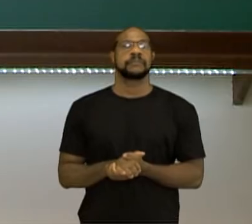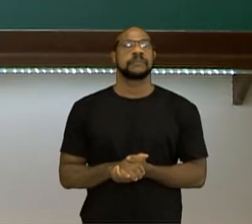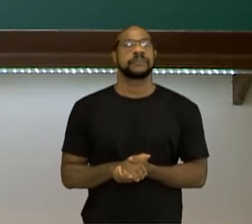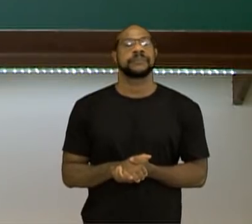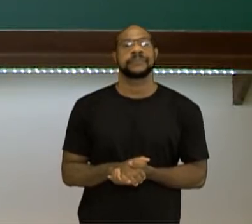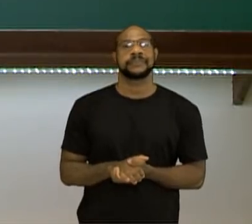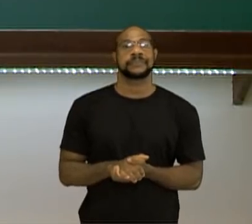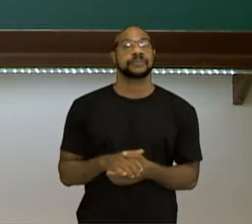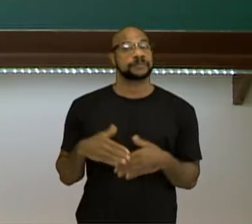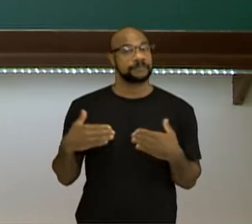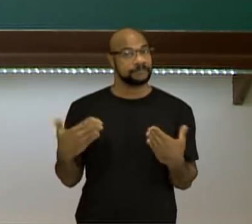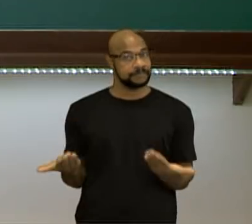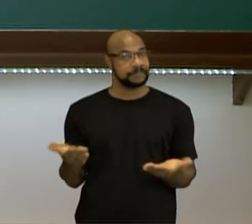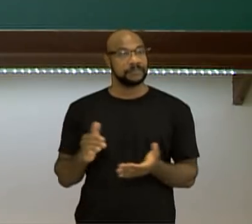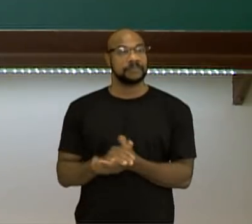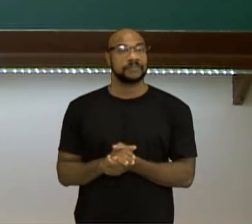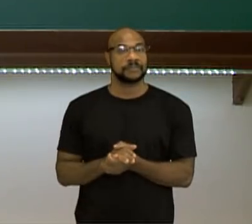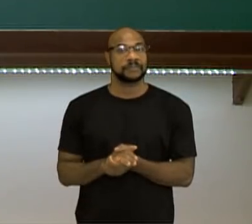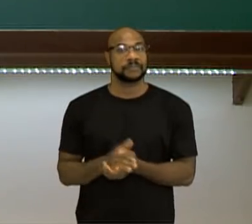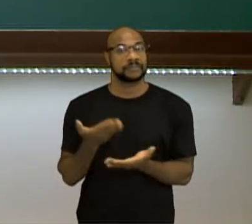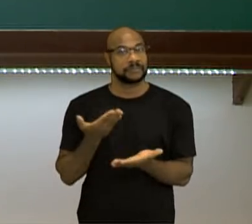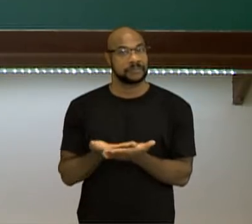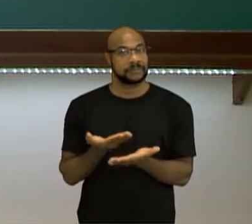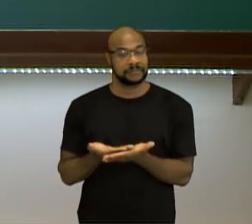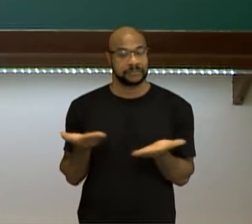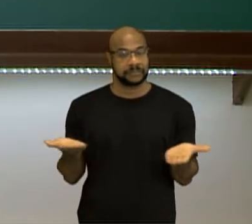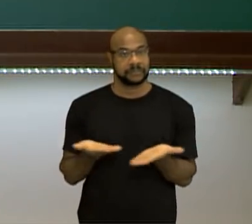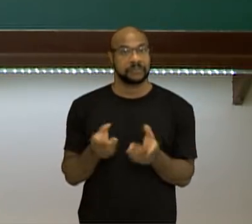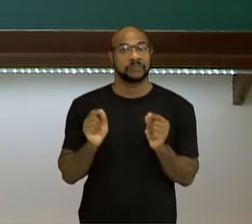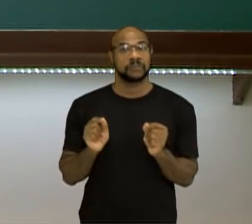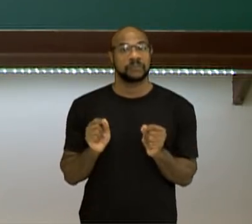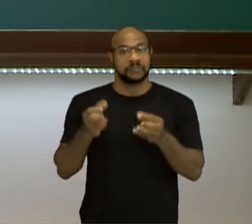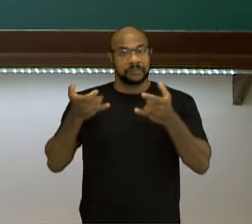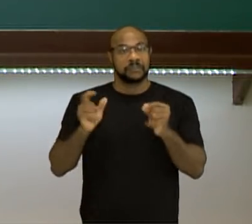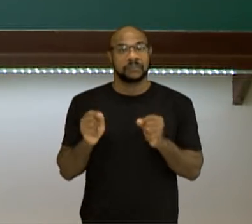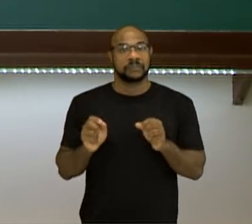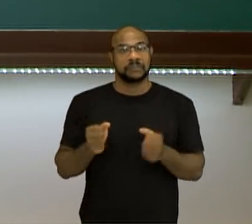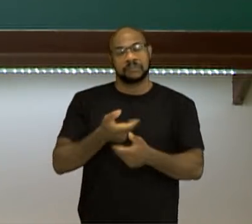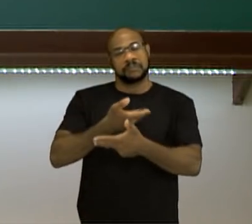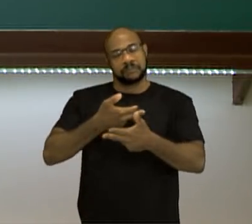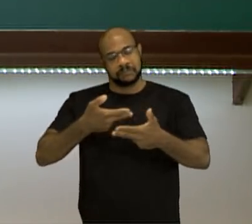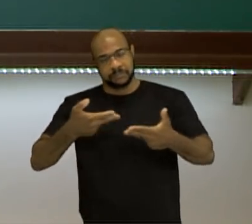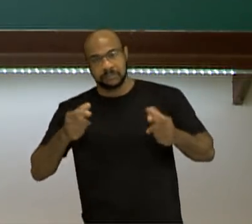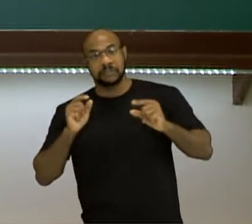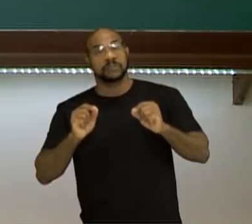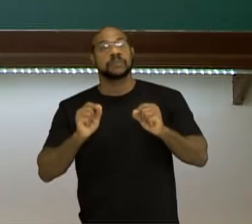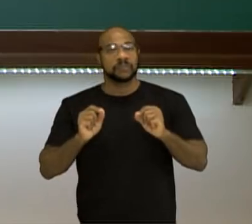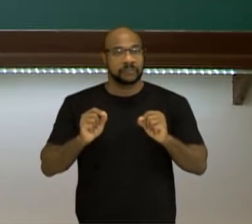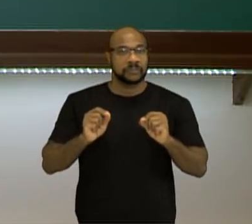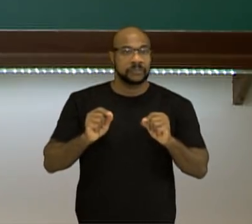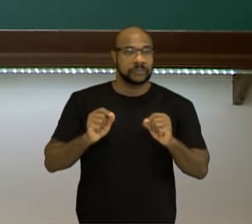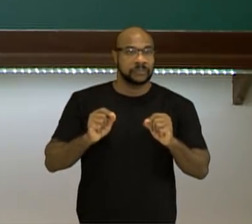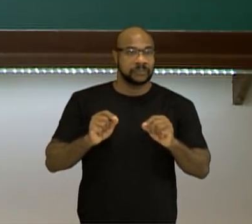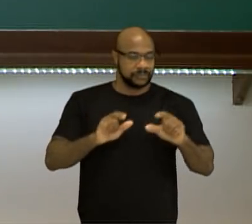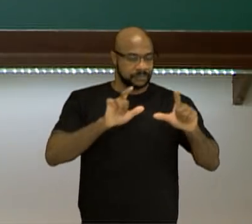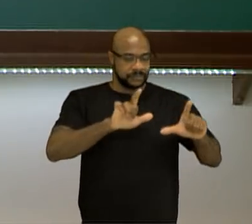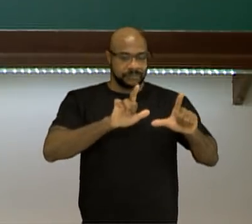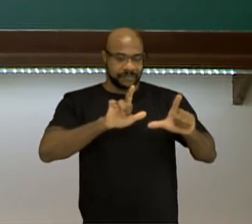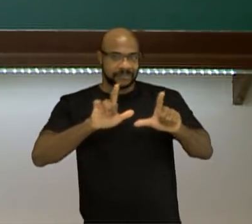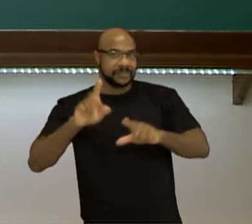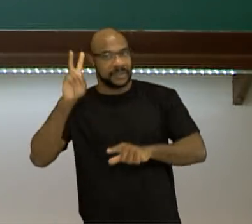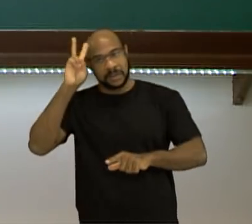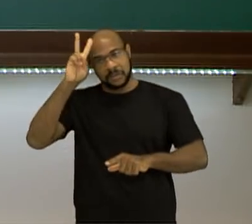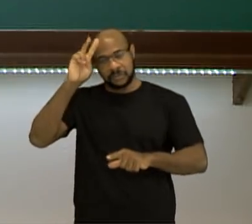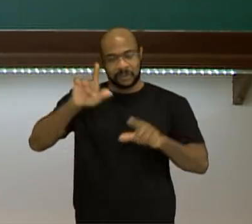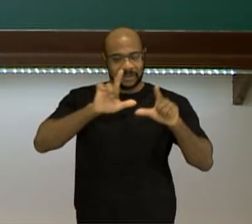Bom, então nessa aula a gente viu os elementos que compõem uma HQ. Quais